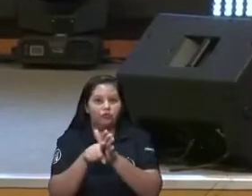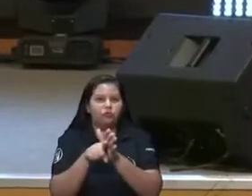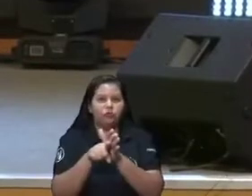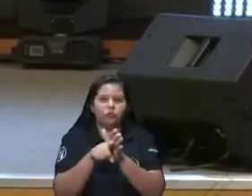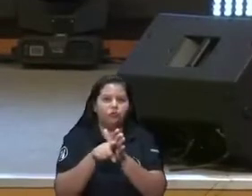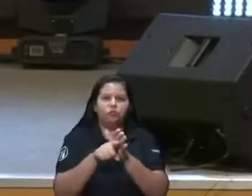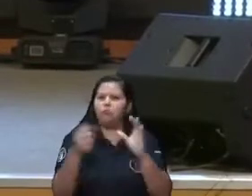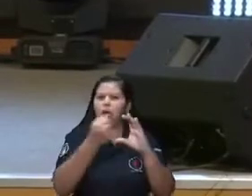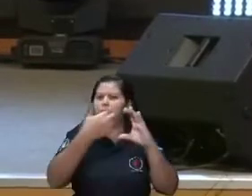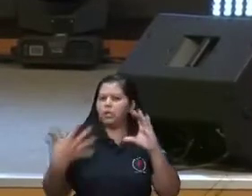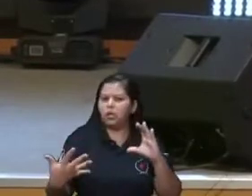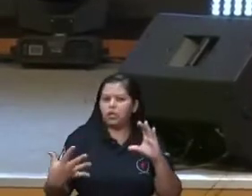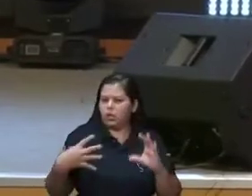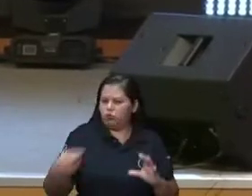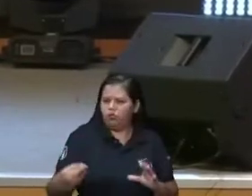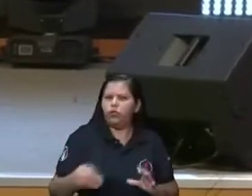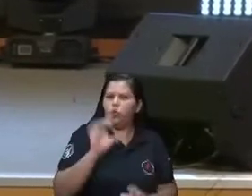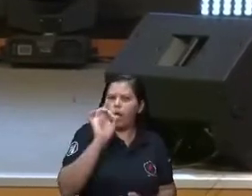deles.